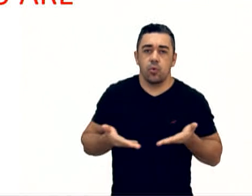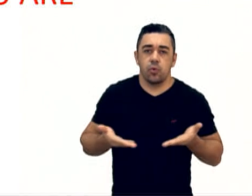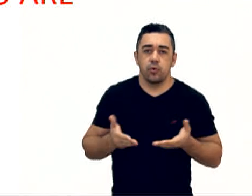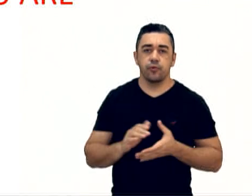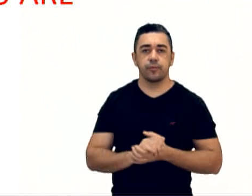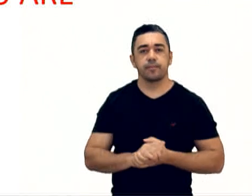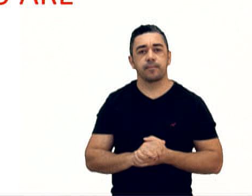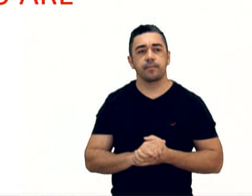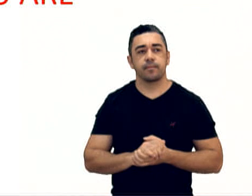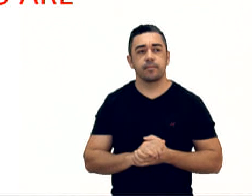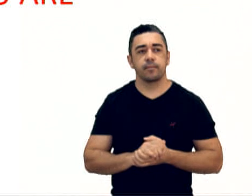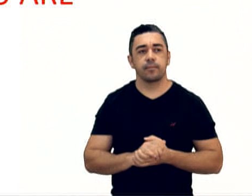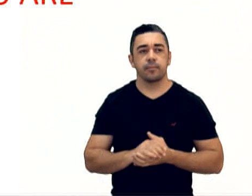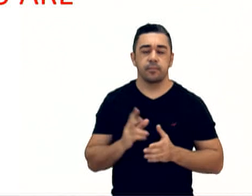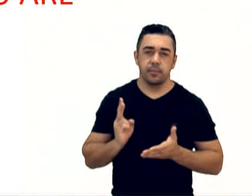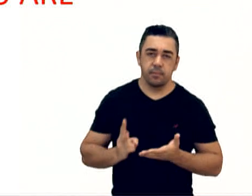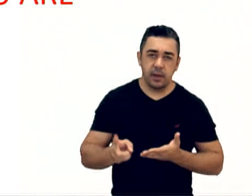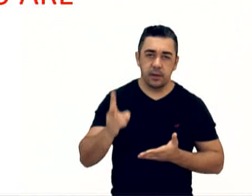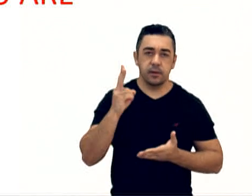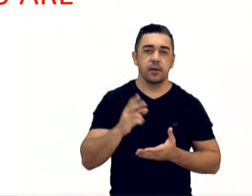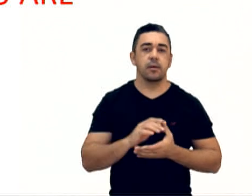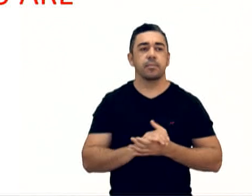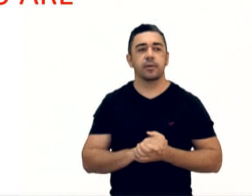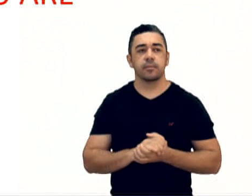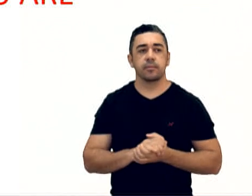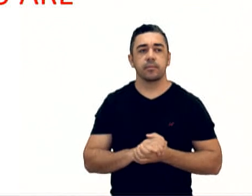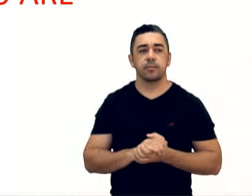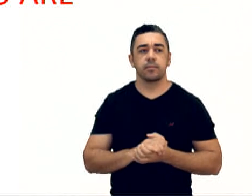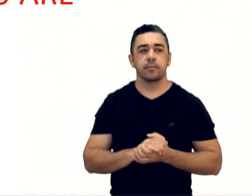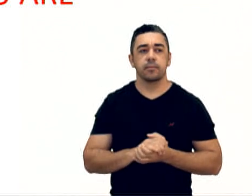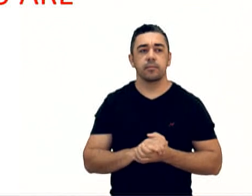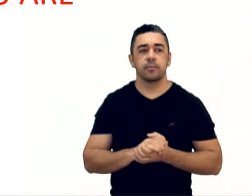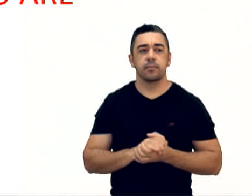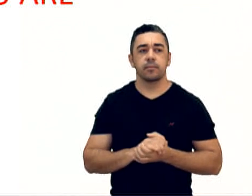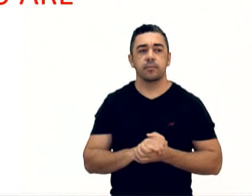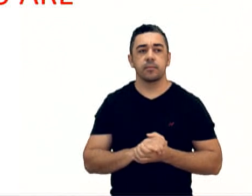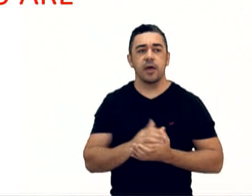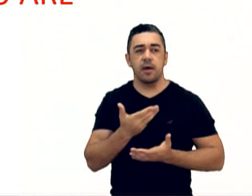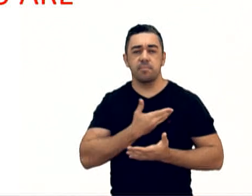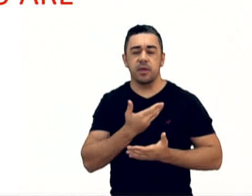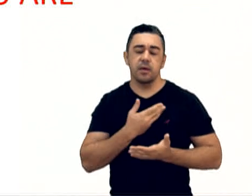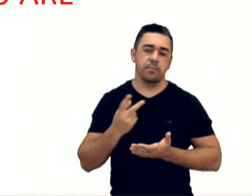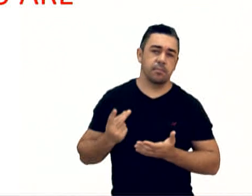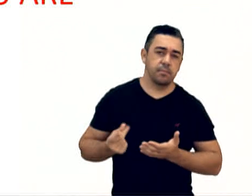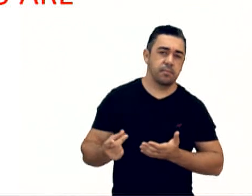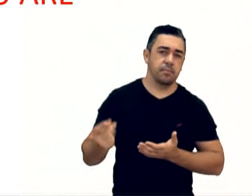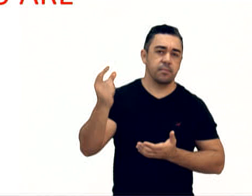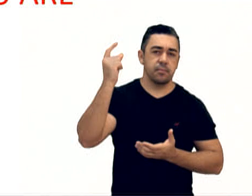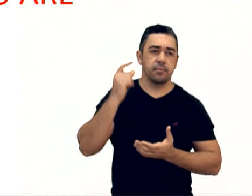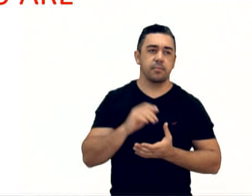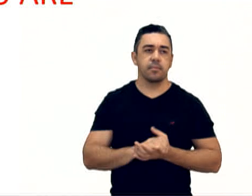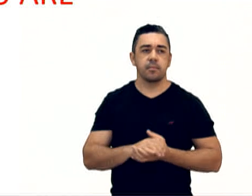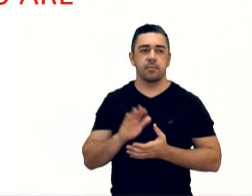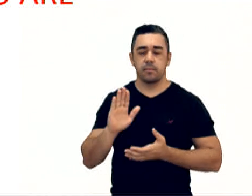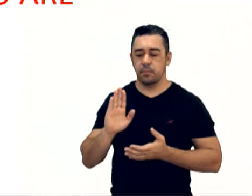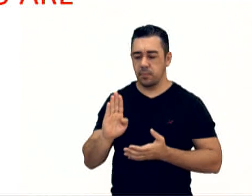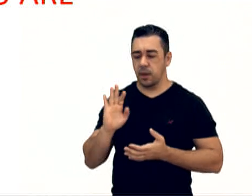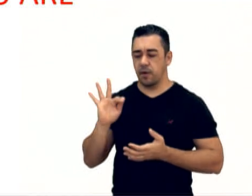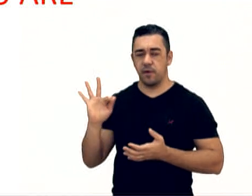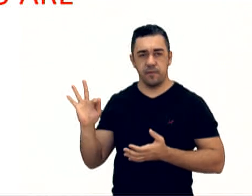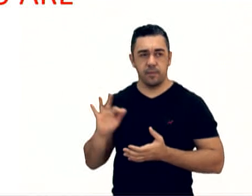forever, para sempre, best friend forever, bastante usado, né? Amigas para sempre, BFF.